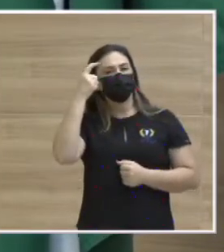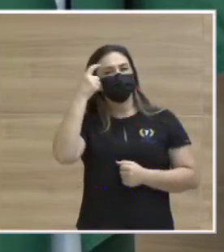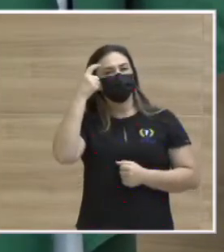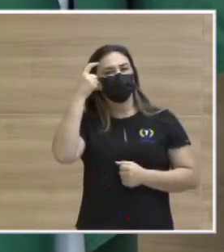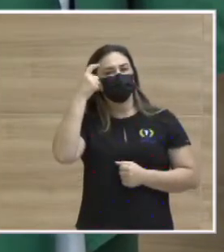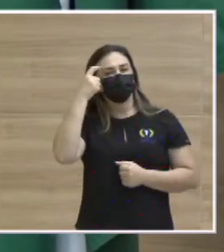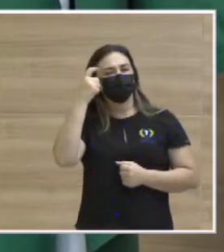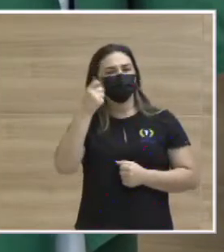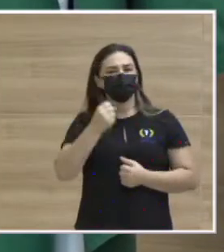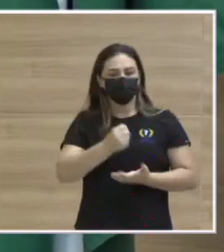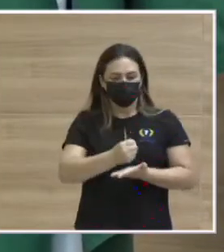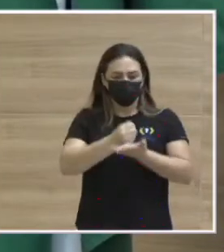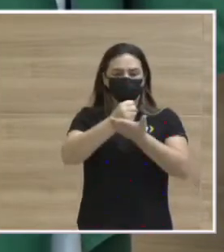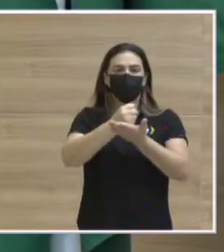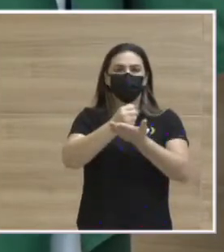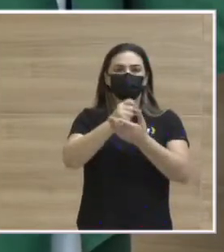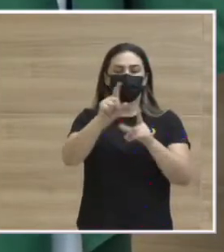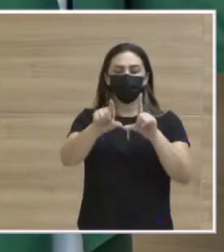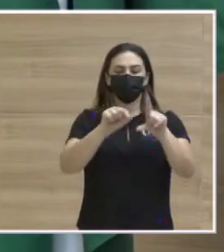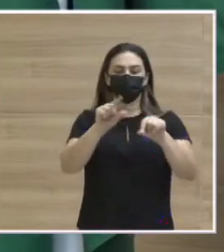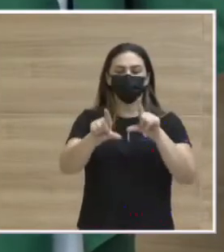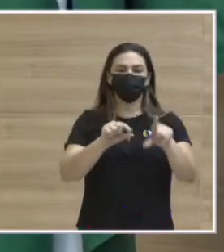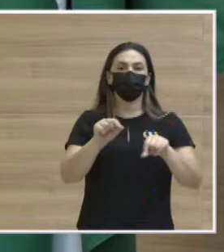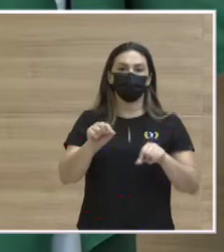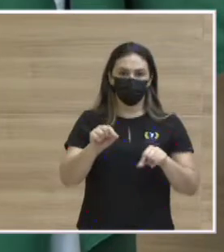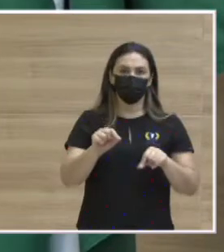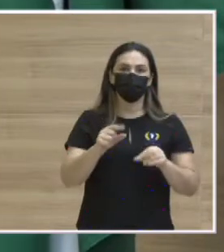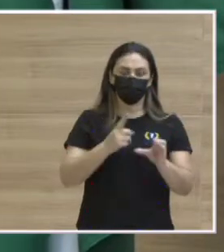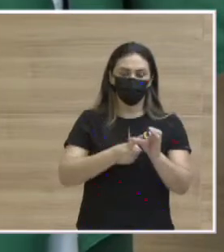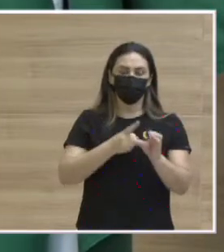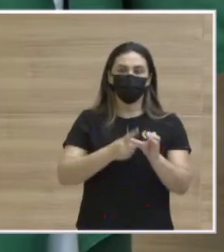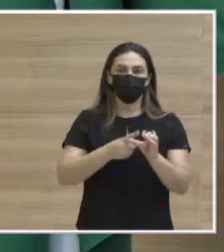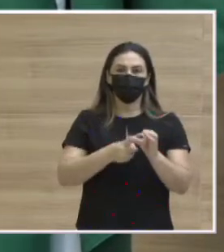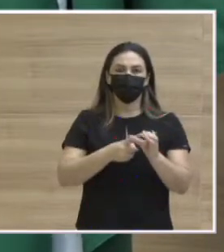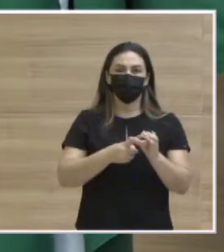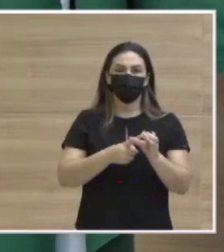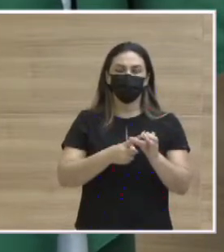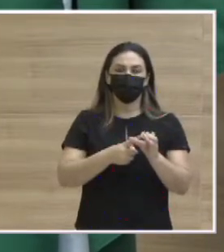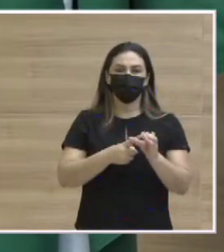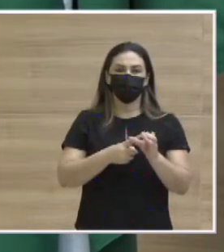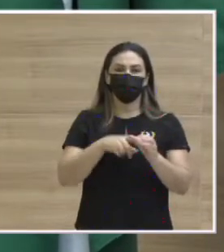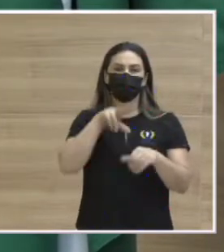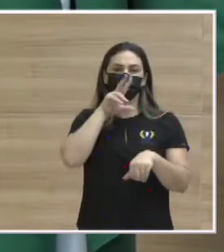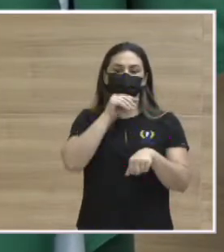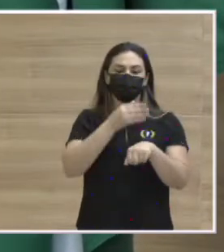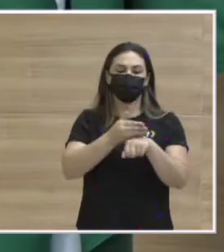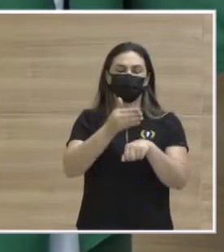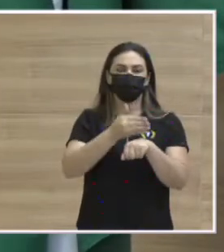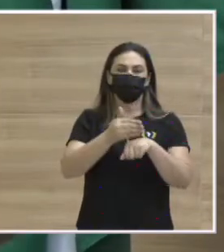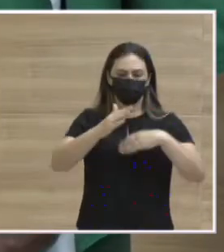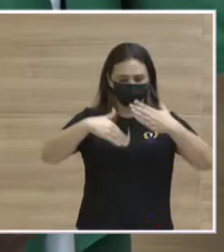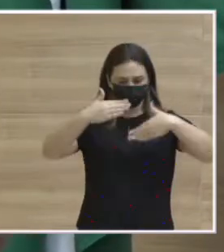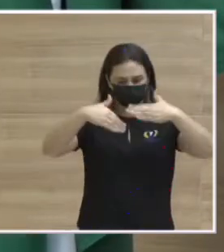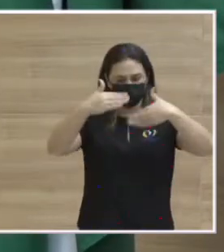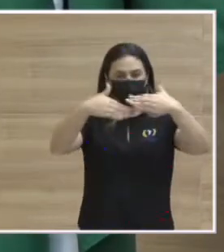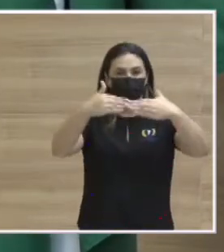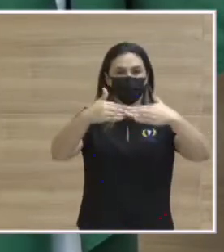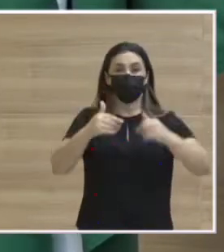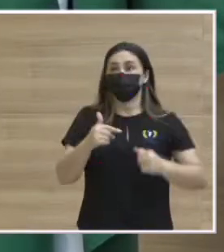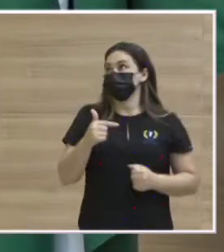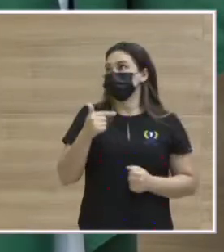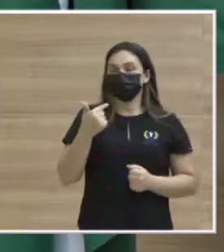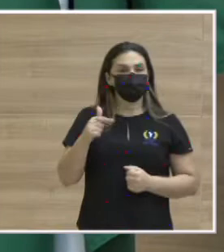que detém o poder de decisão do nosso município, fazer o pato voar. Portanto, não se